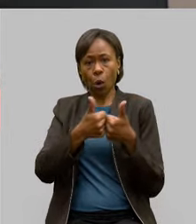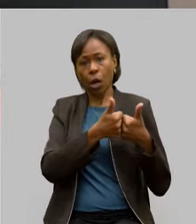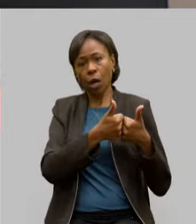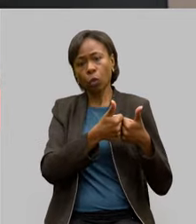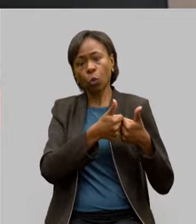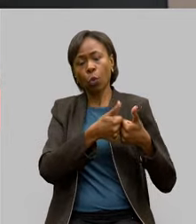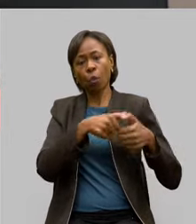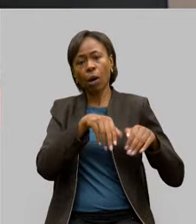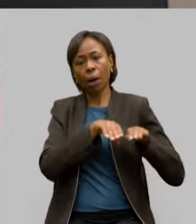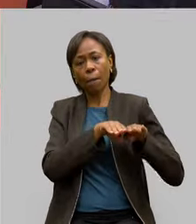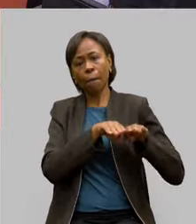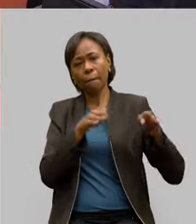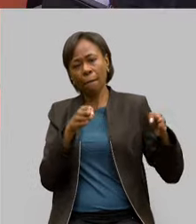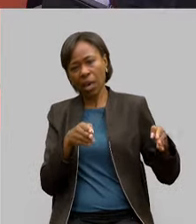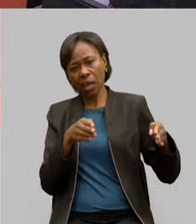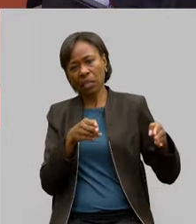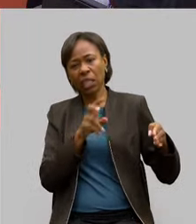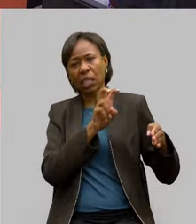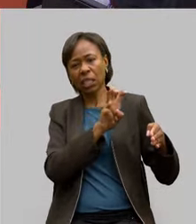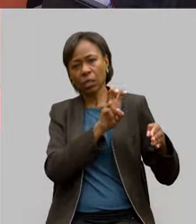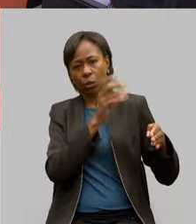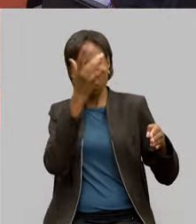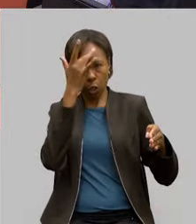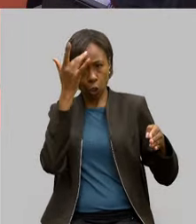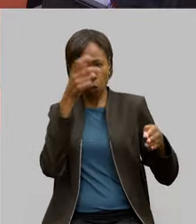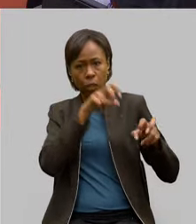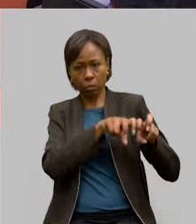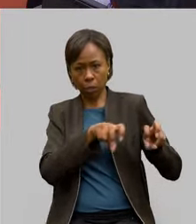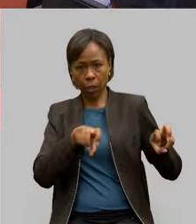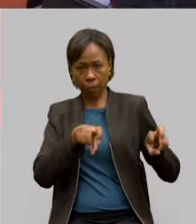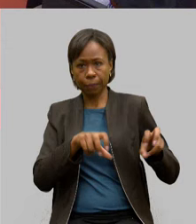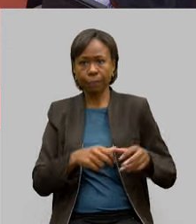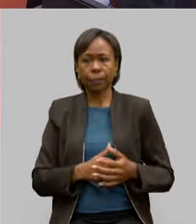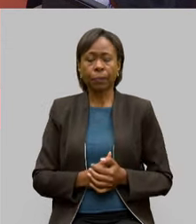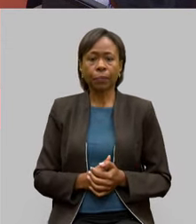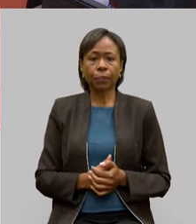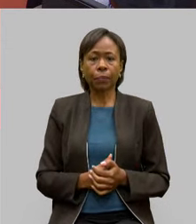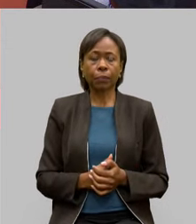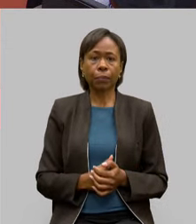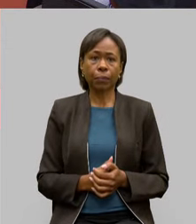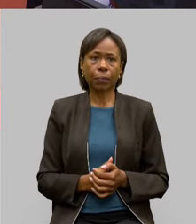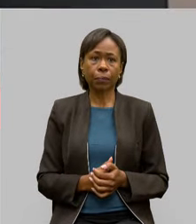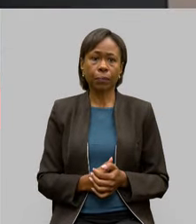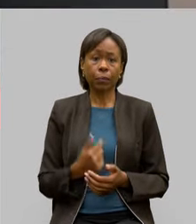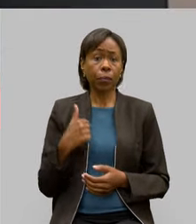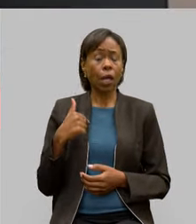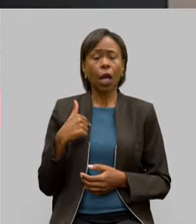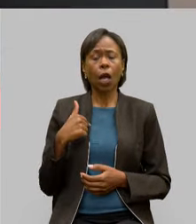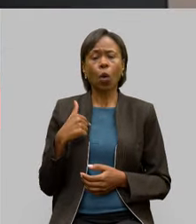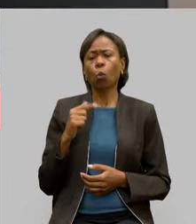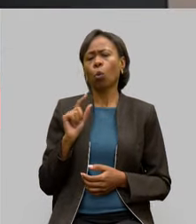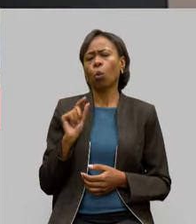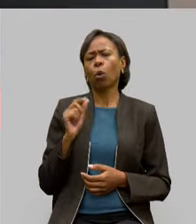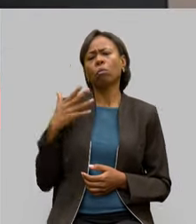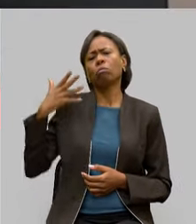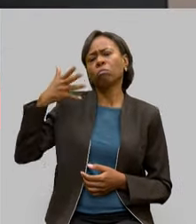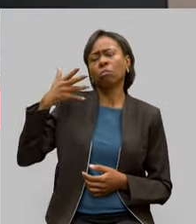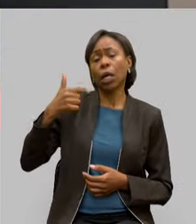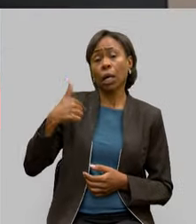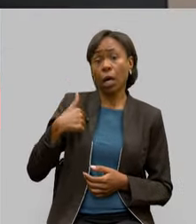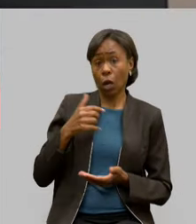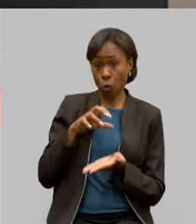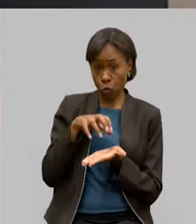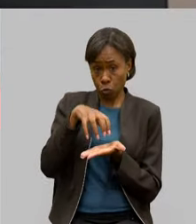tem cinco pessoas sentadas eh eu tô vindo aqui né sou estou hoje vinculada ao departamento de